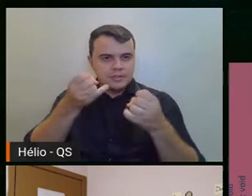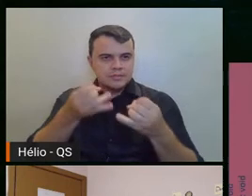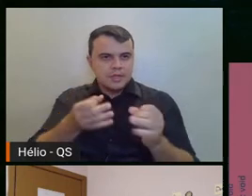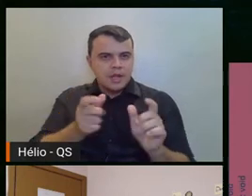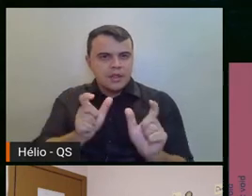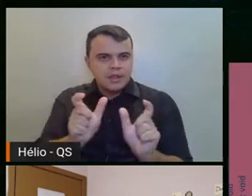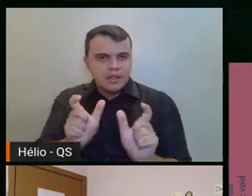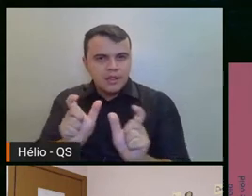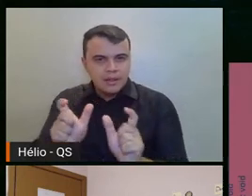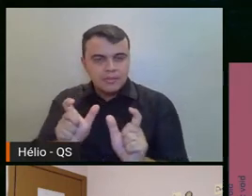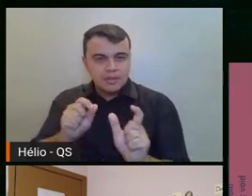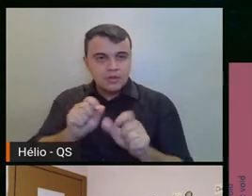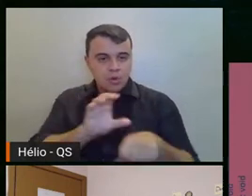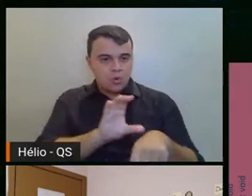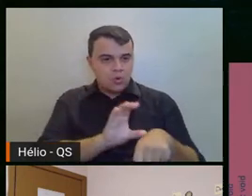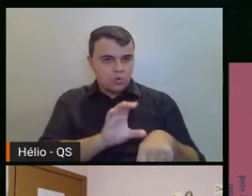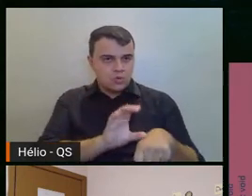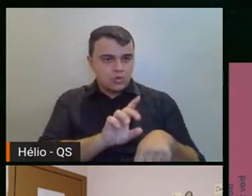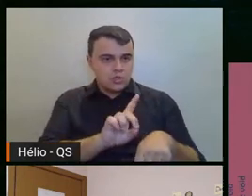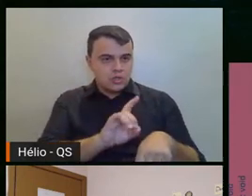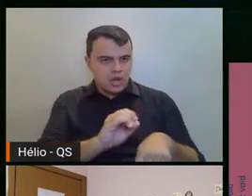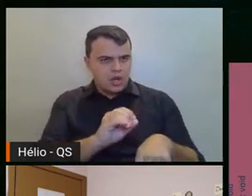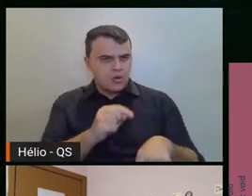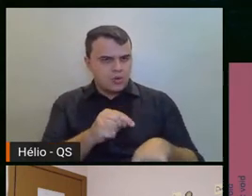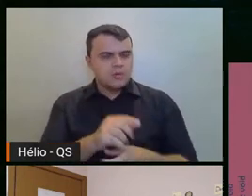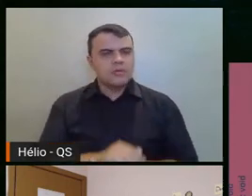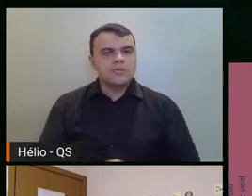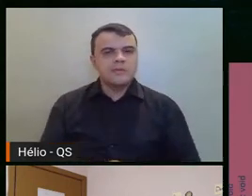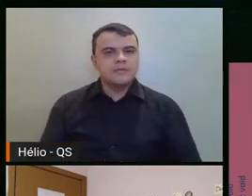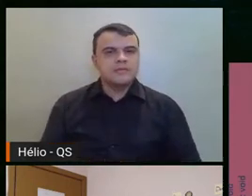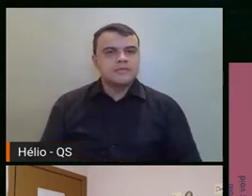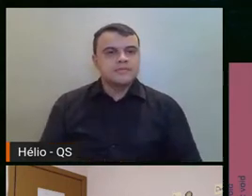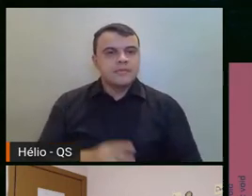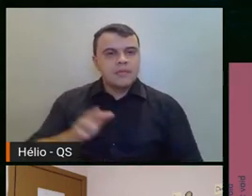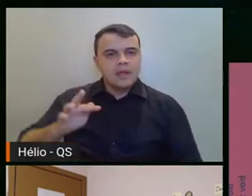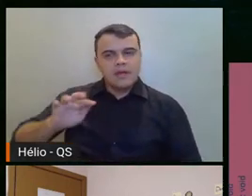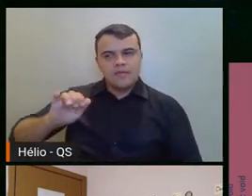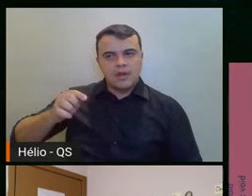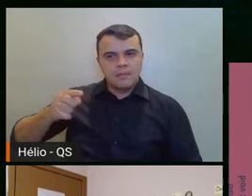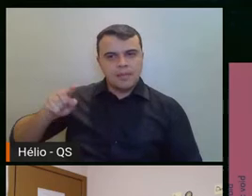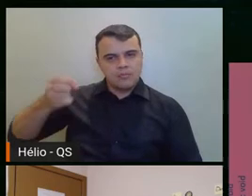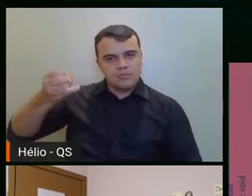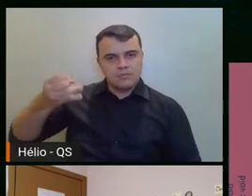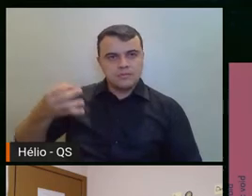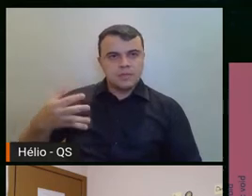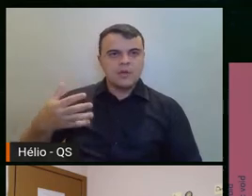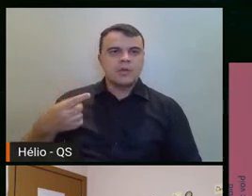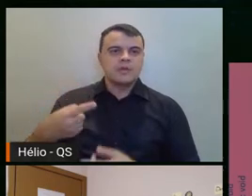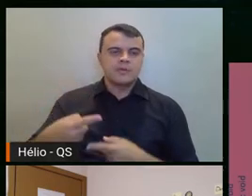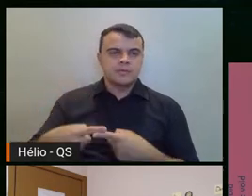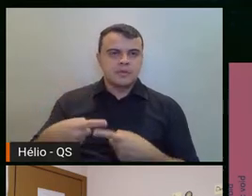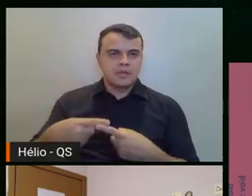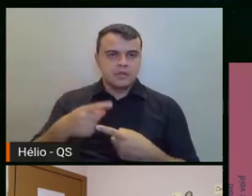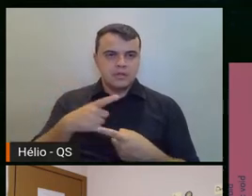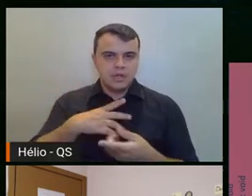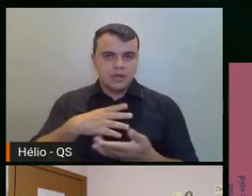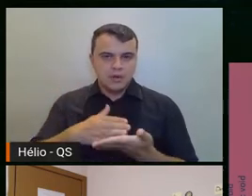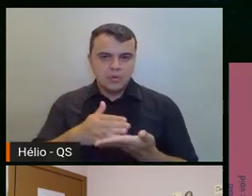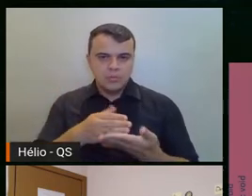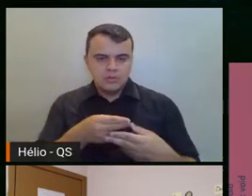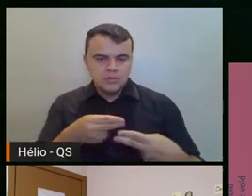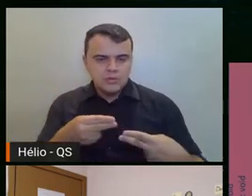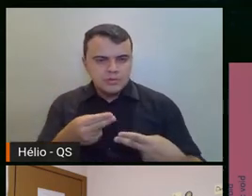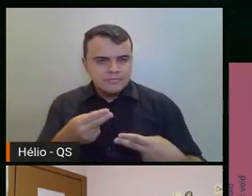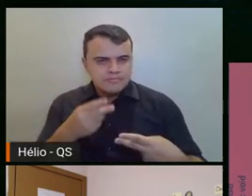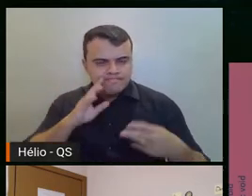realidade aí das bootcamps da you aí acho que o Felipão pode falar até com bastante propriedade a gente tem alguns elementos que são